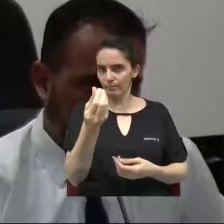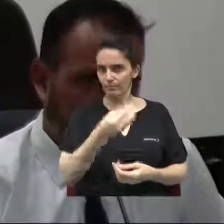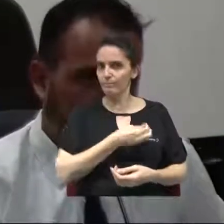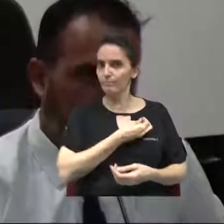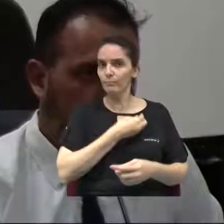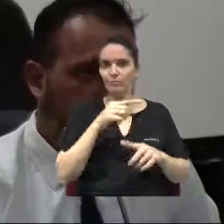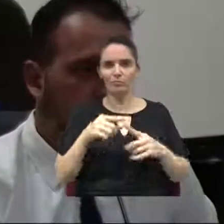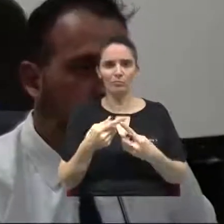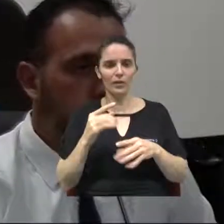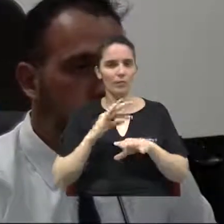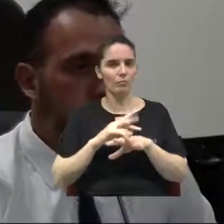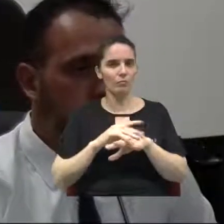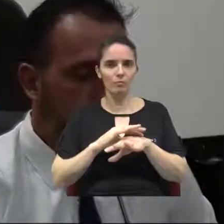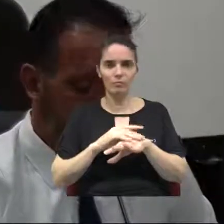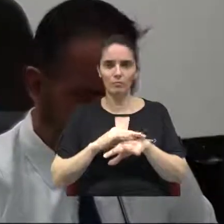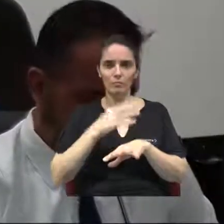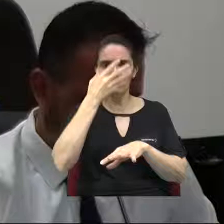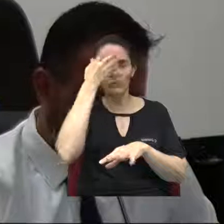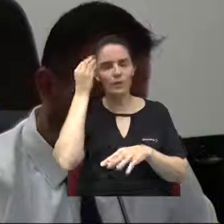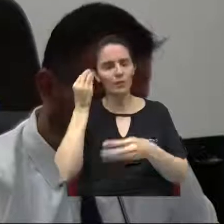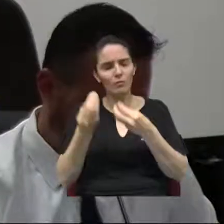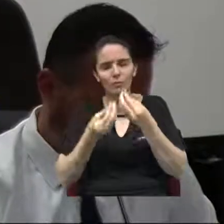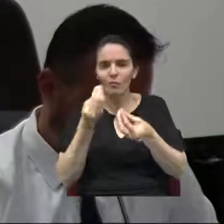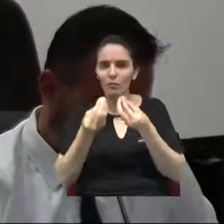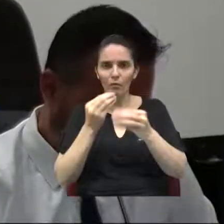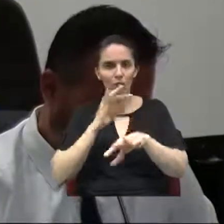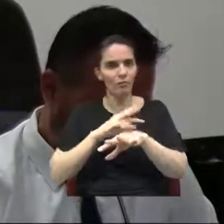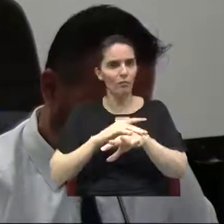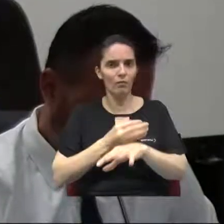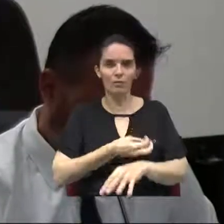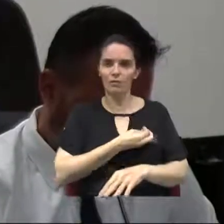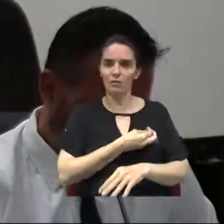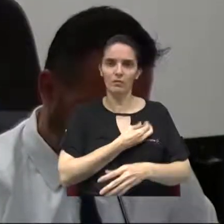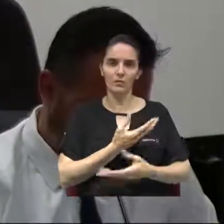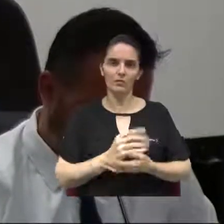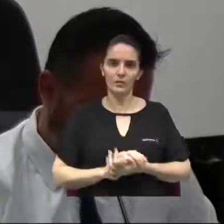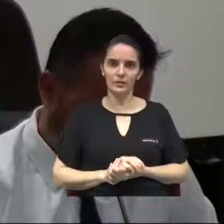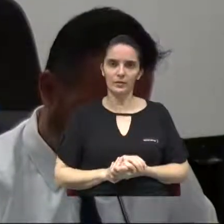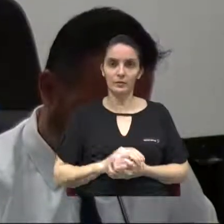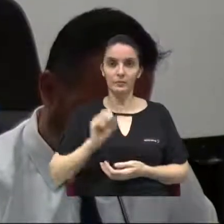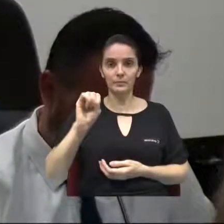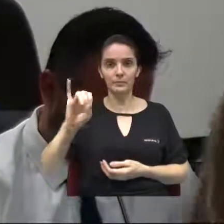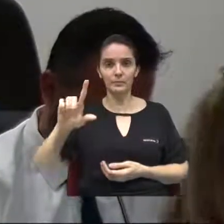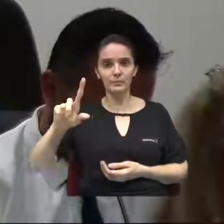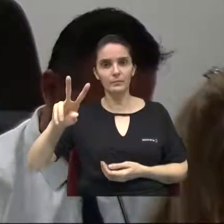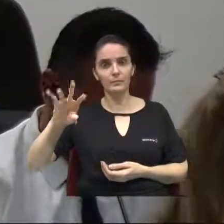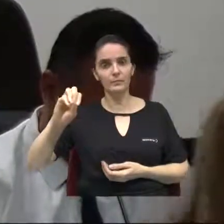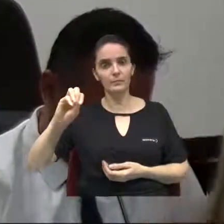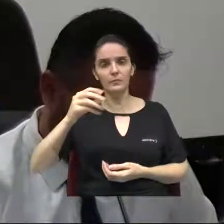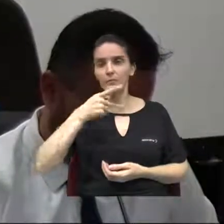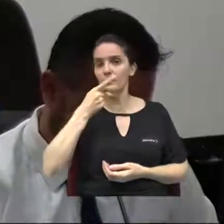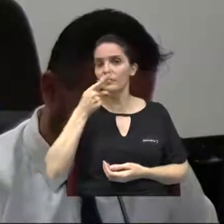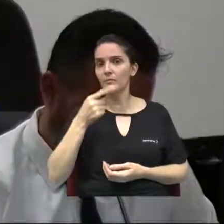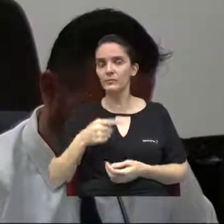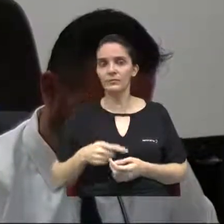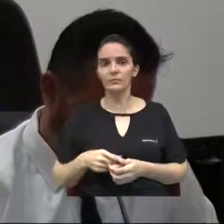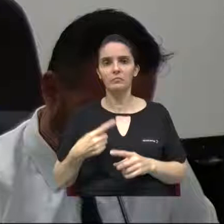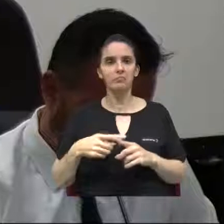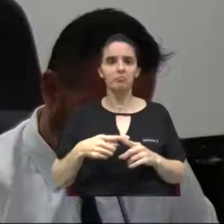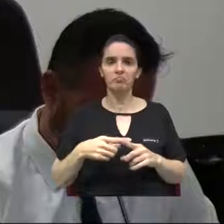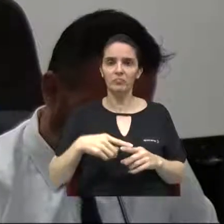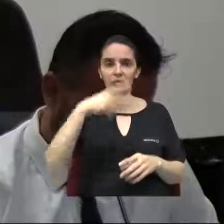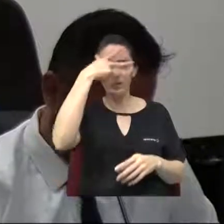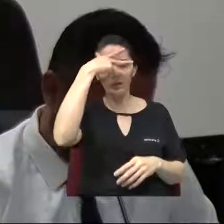de vida. Então, o Silvio sempre falava, eu adorava quando a pessoa chegava com um projeto, porque o prefeito não tem projeto pronto. Quando chega